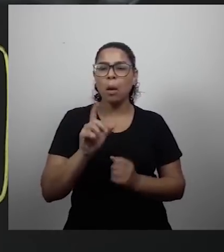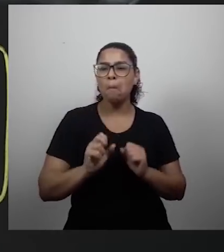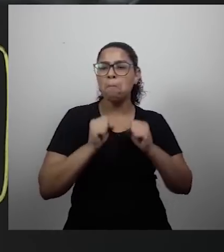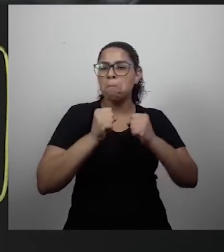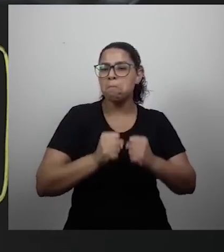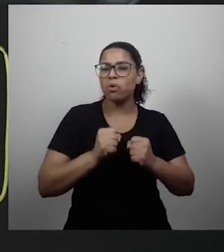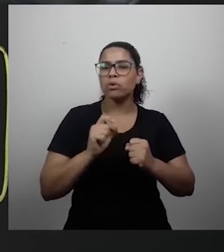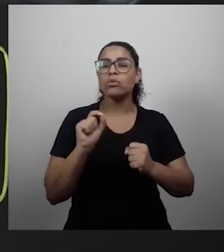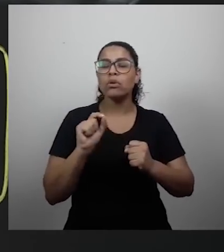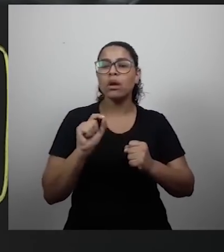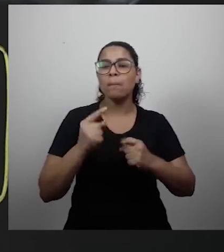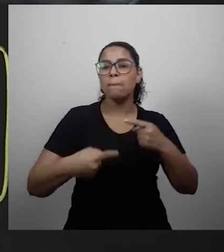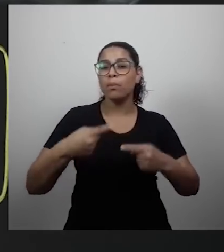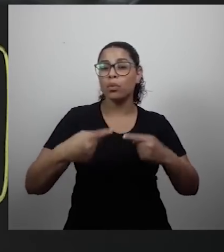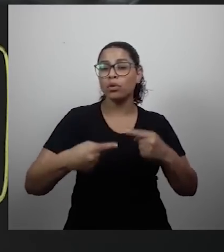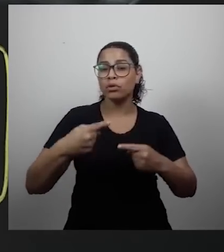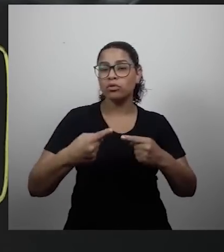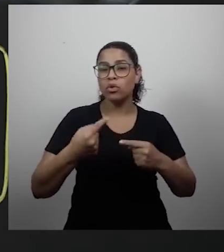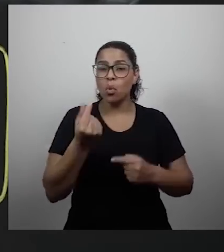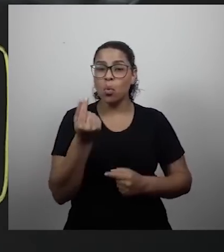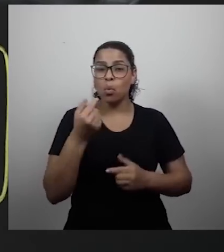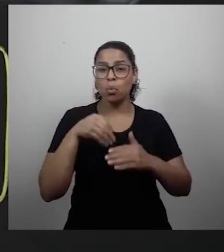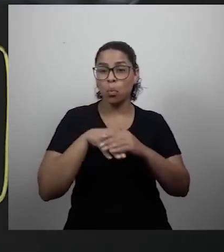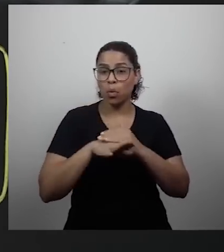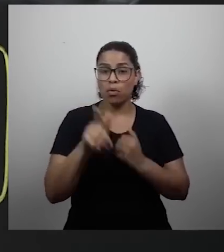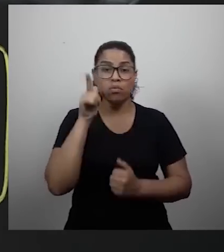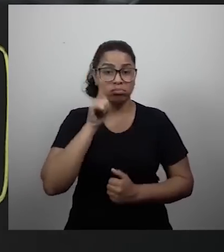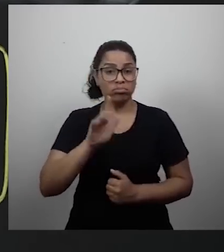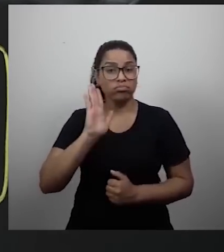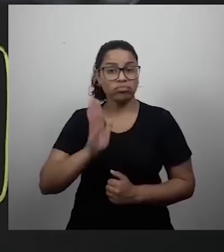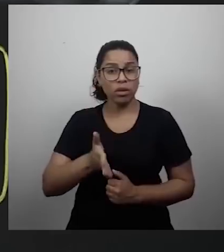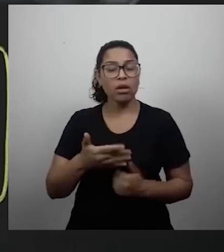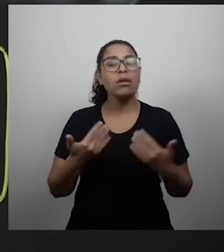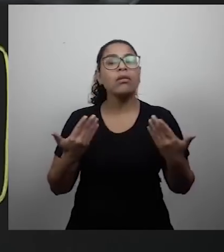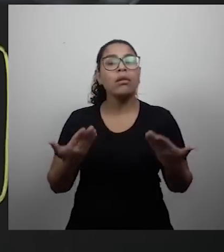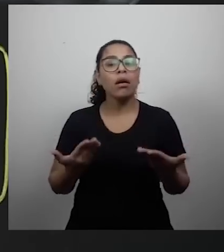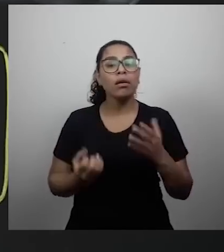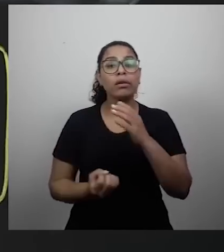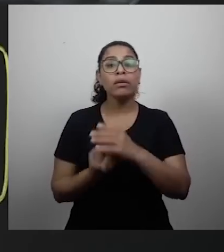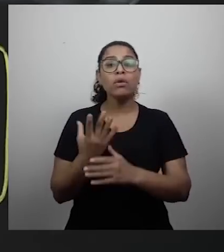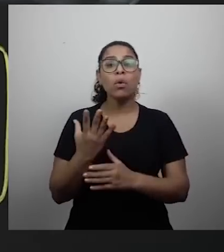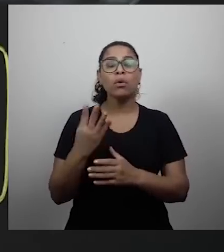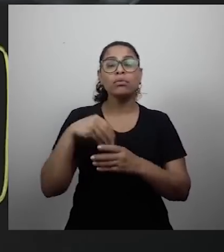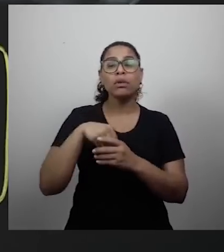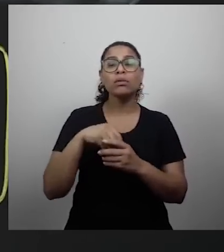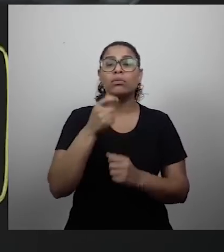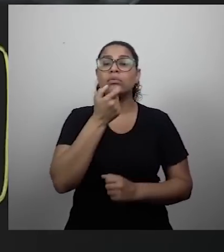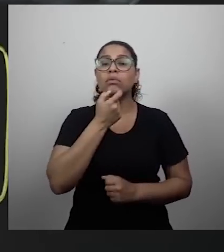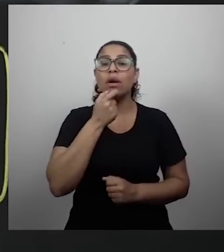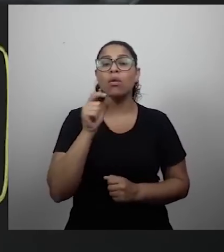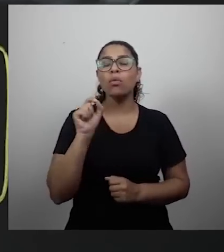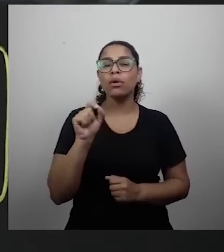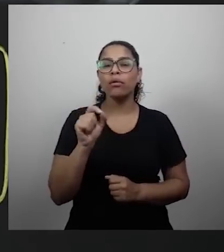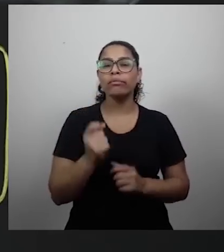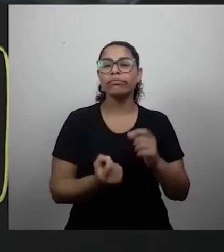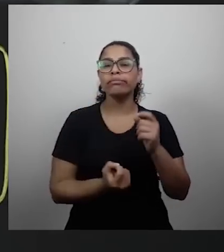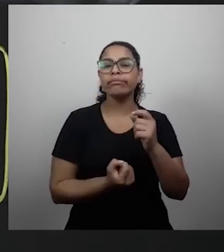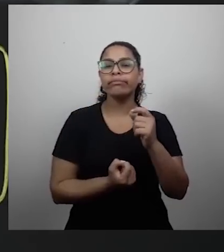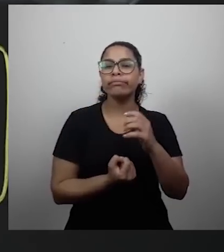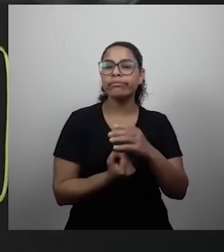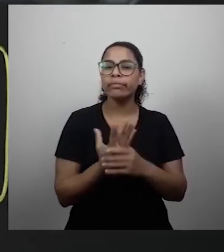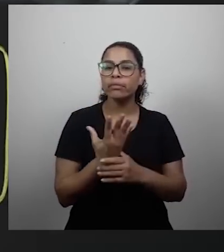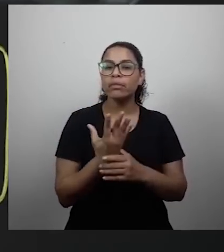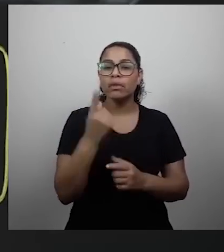e acumulado capital, e tem uma outra coisa importante que surge na Inglaterra desse período também, algumas invenções,